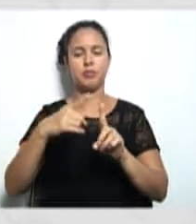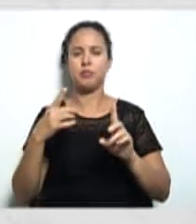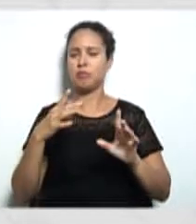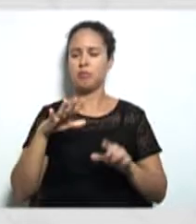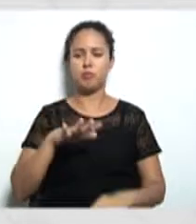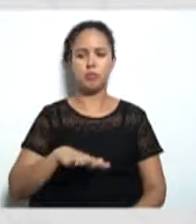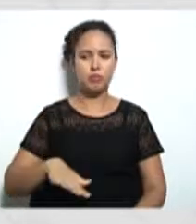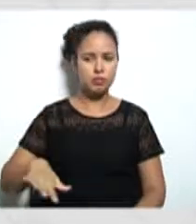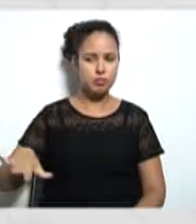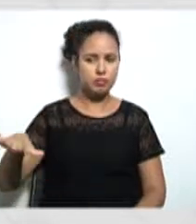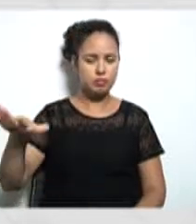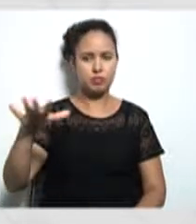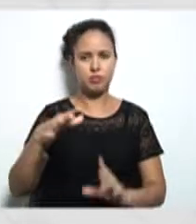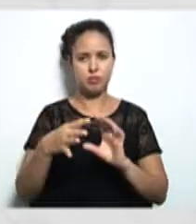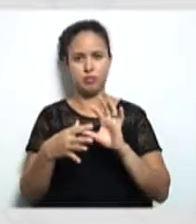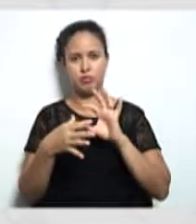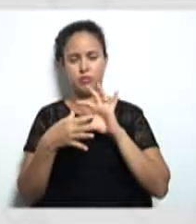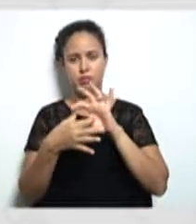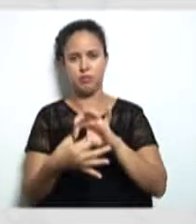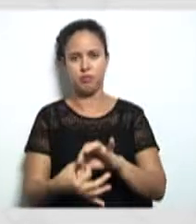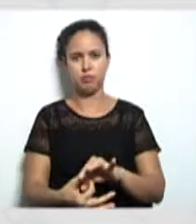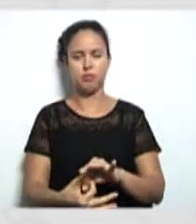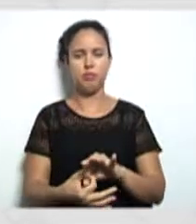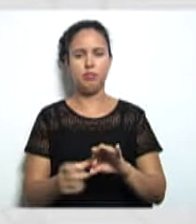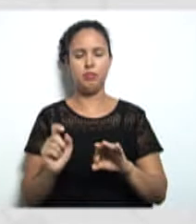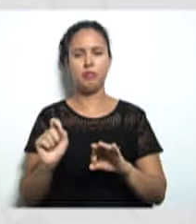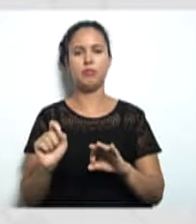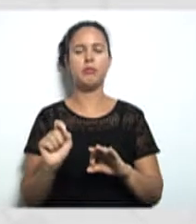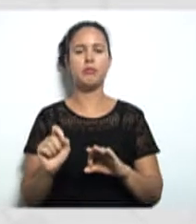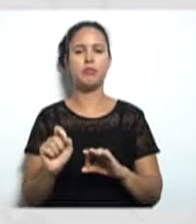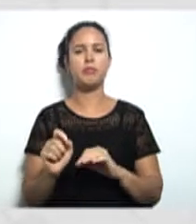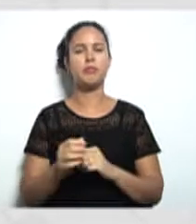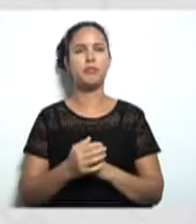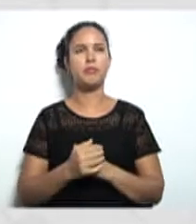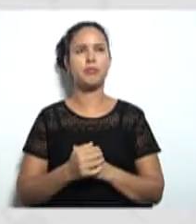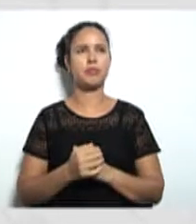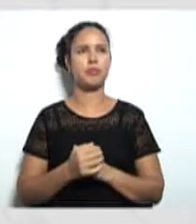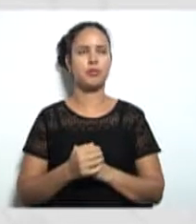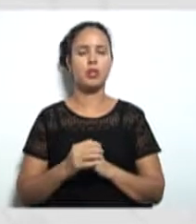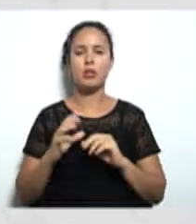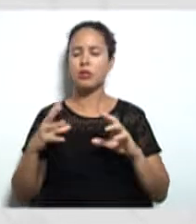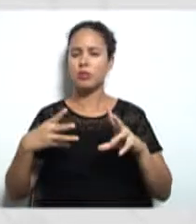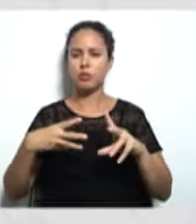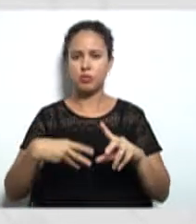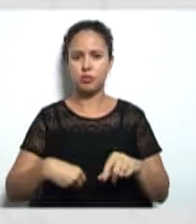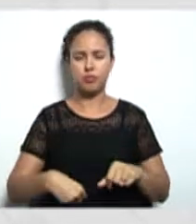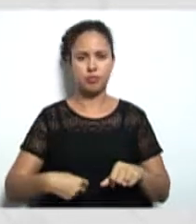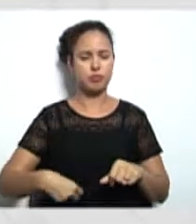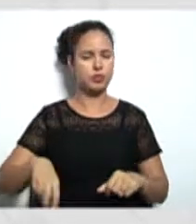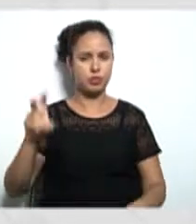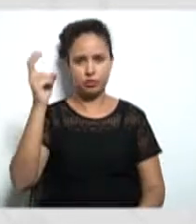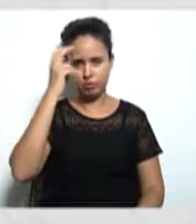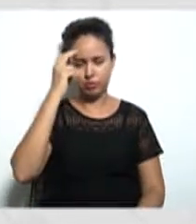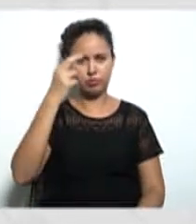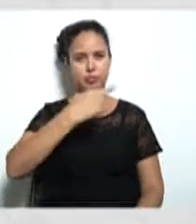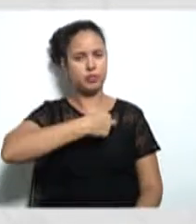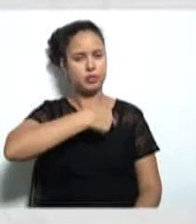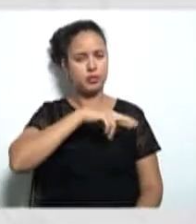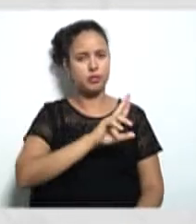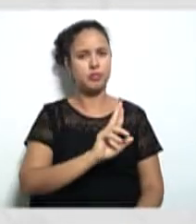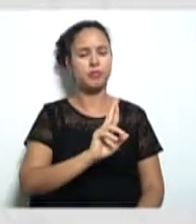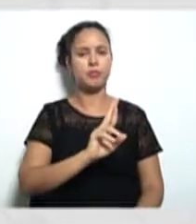geral, sempre associa, sempre faz essa... E aí todas as tradições religiosas, Então, todas as tradições